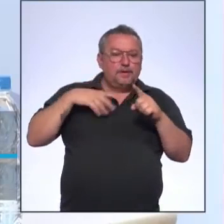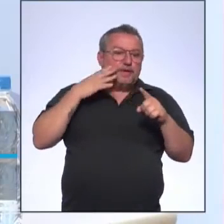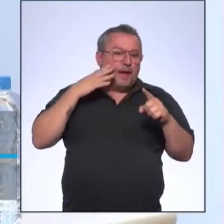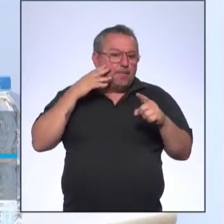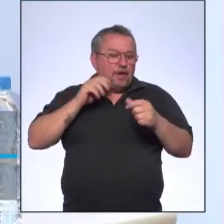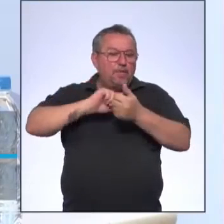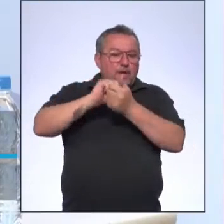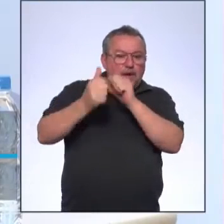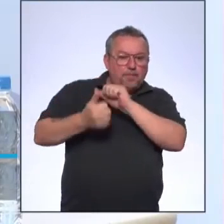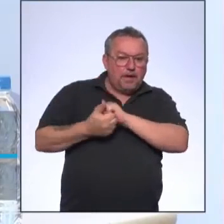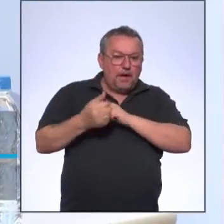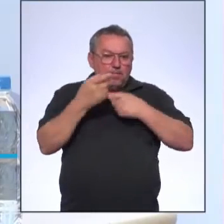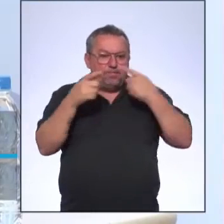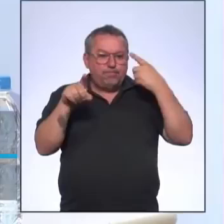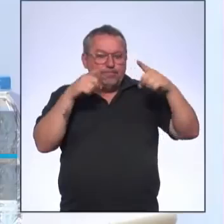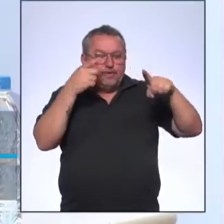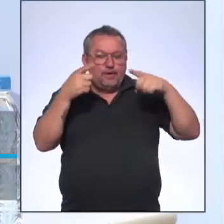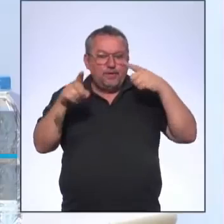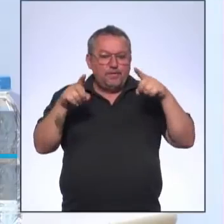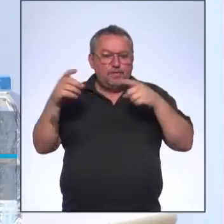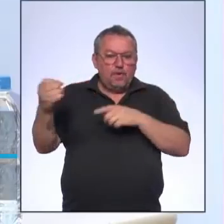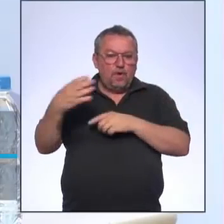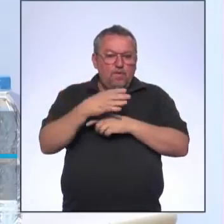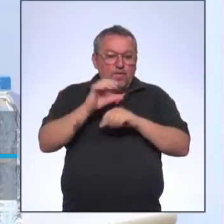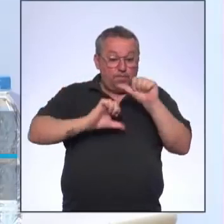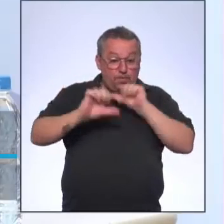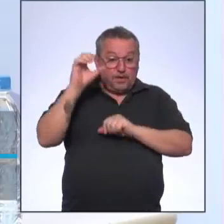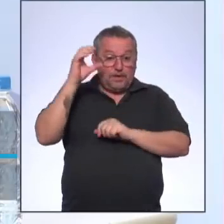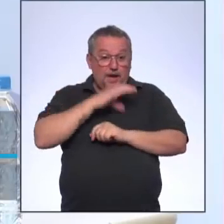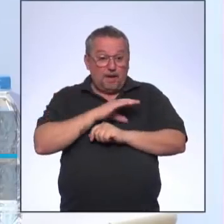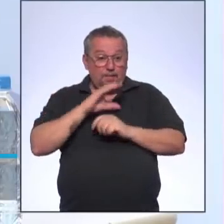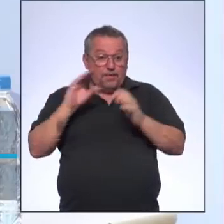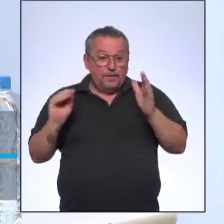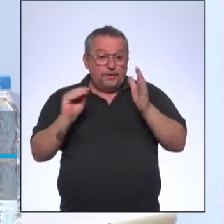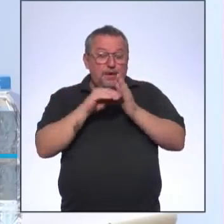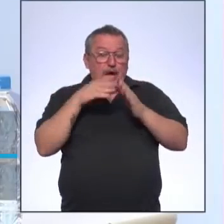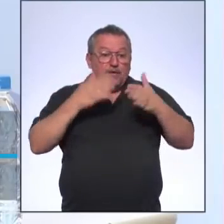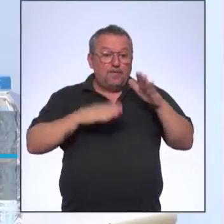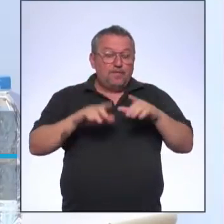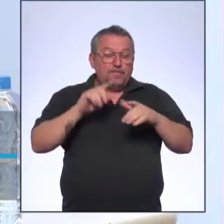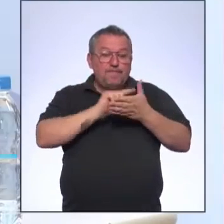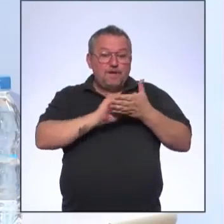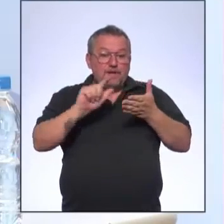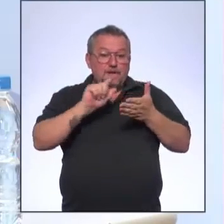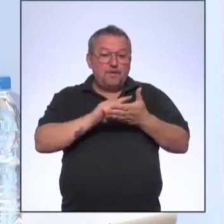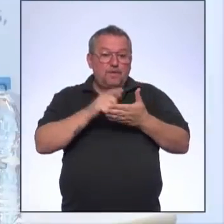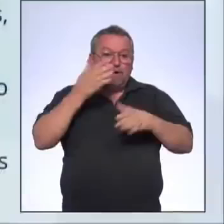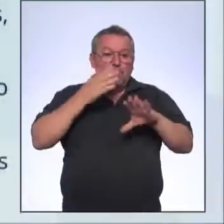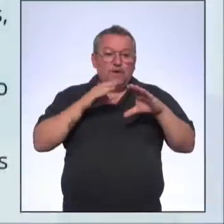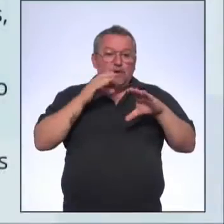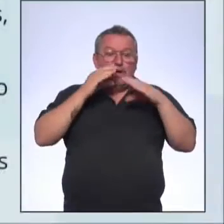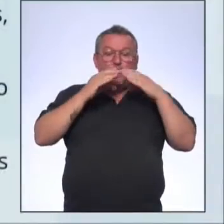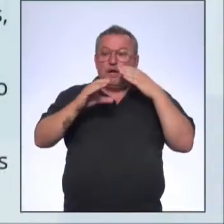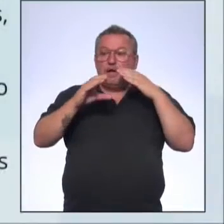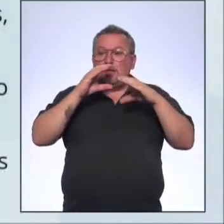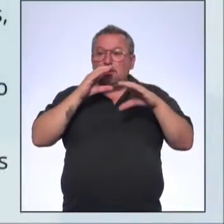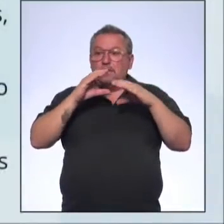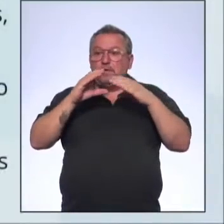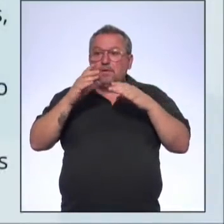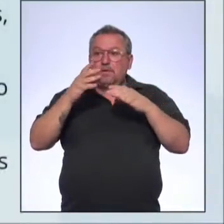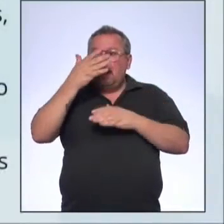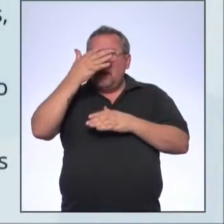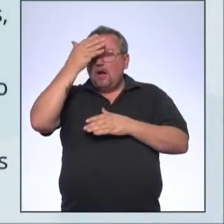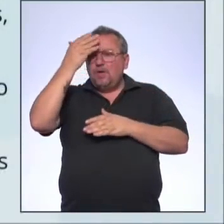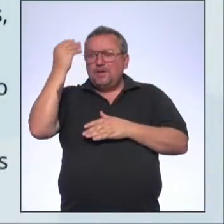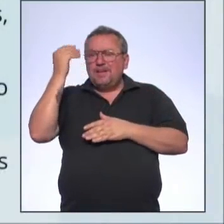situações como músicas novas, alterações rápidas, preencher vazios. Por exemplo, a gente está cantando e esquece a música. Como